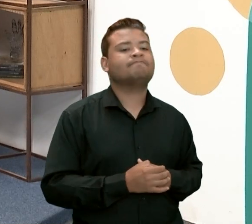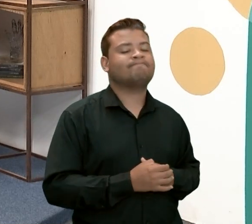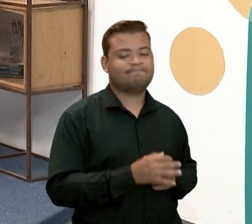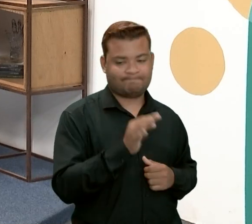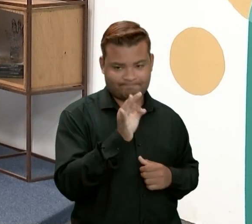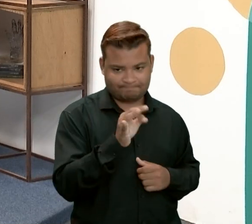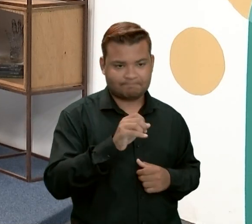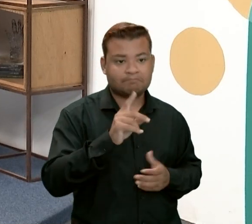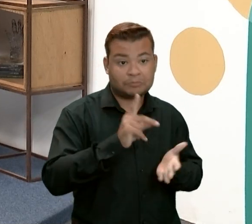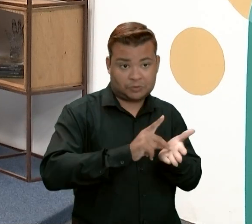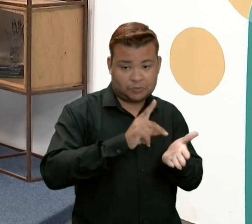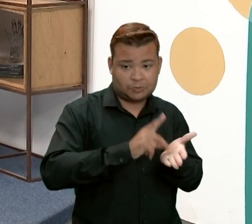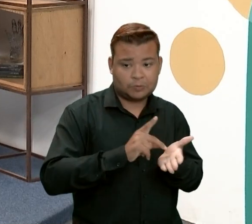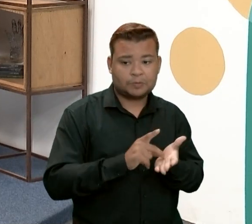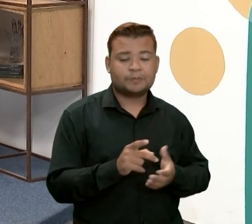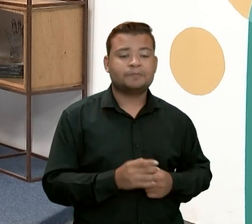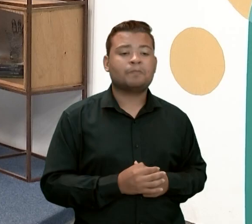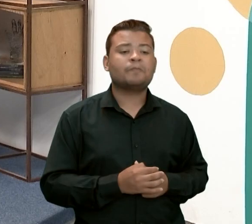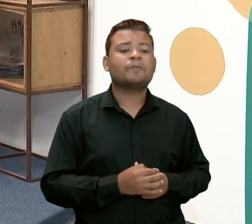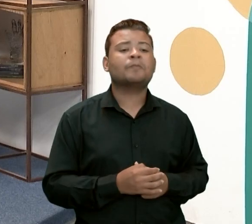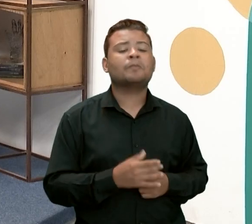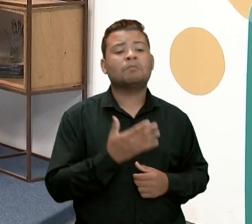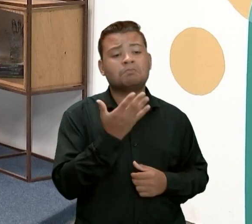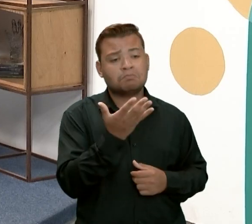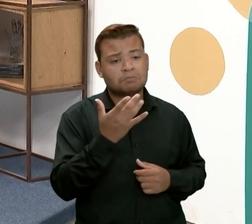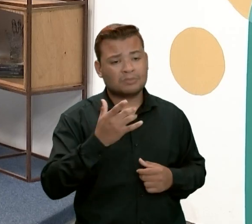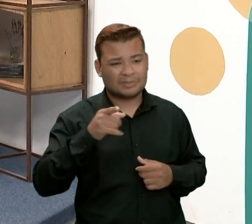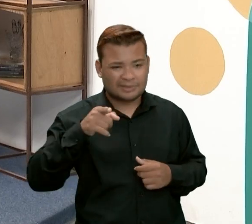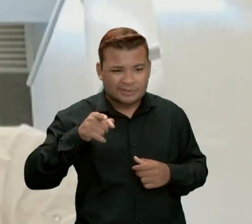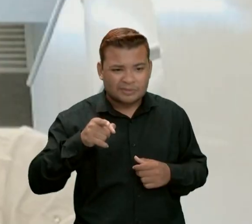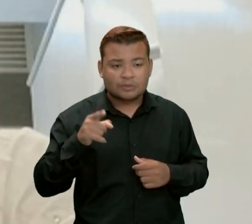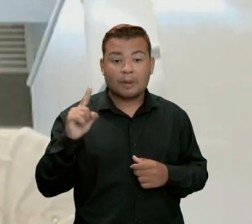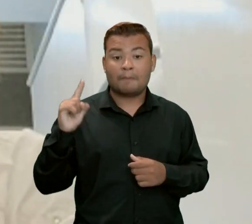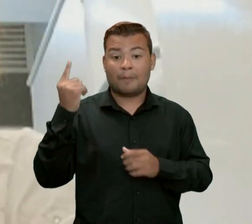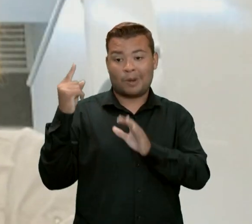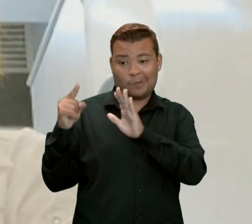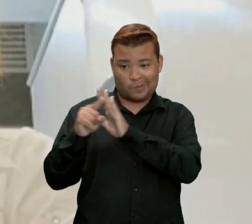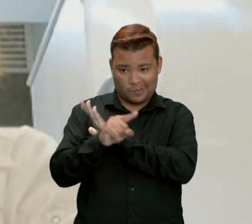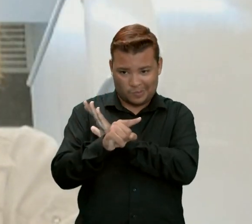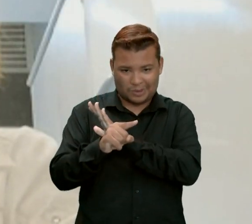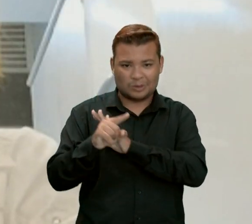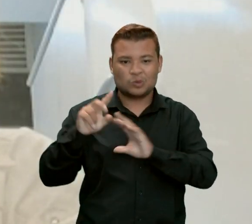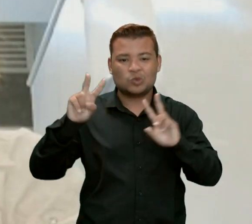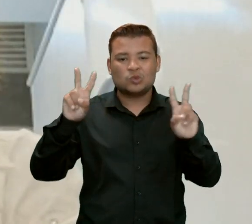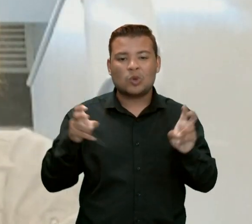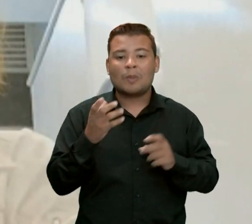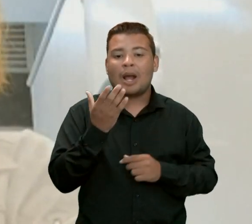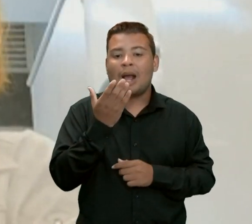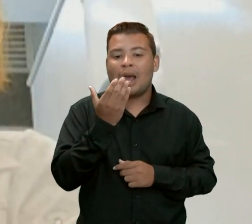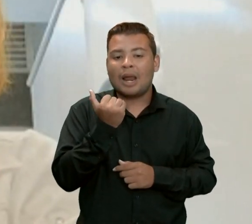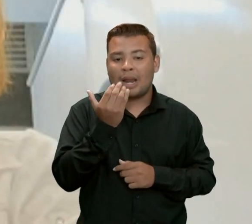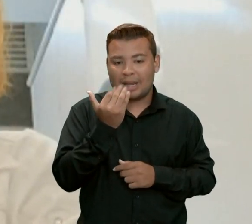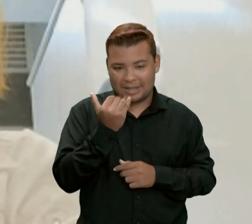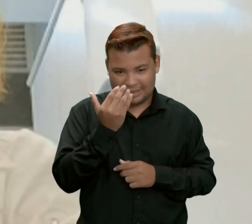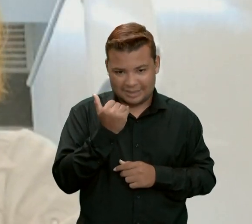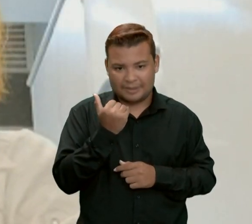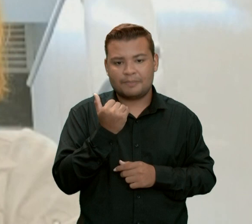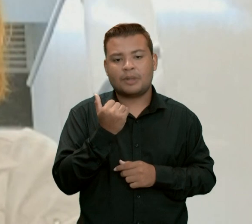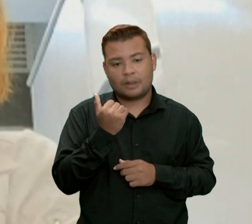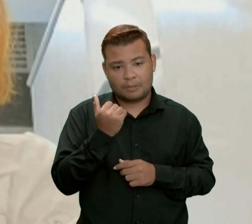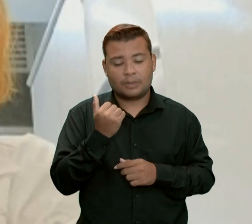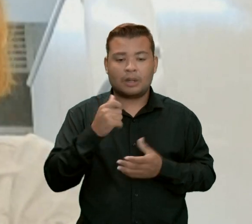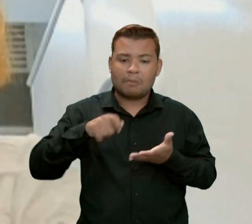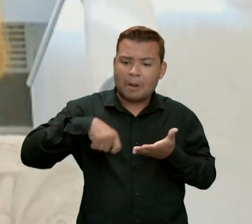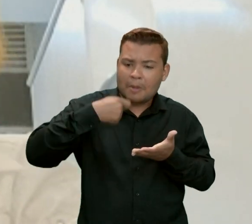mesmo, Cássio. Aí, assim, contribuindo com a sua primeira pergunta sobre os alimentos, as grandes refeições